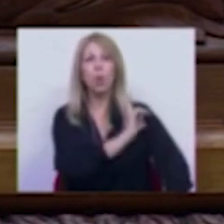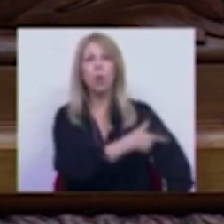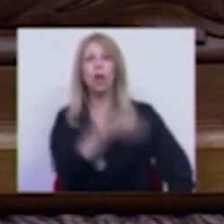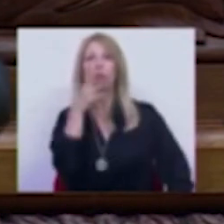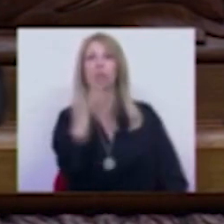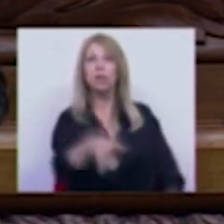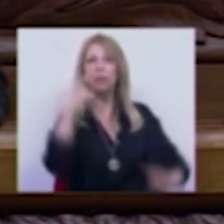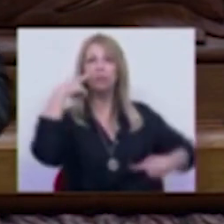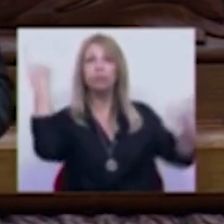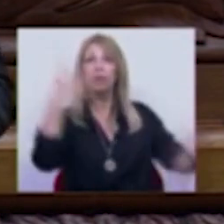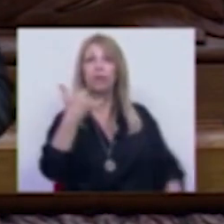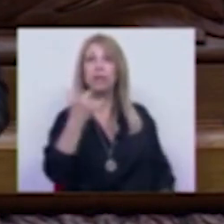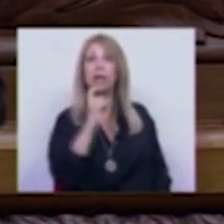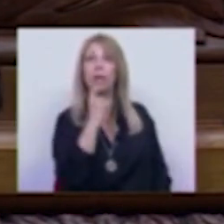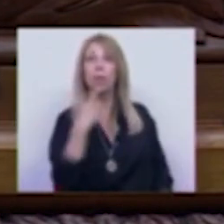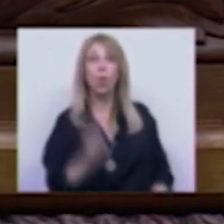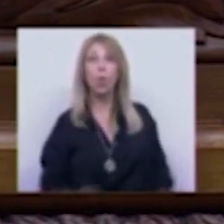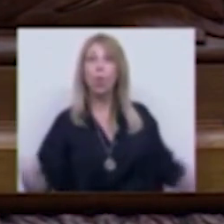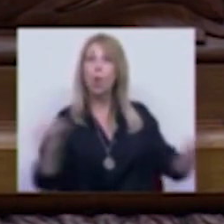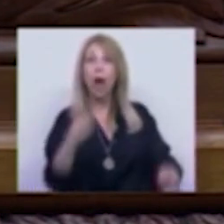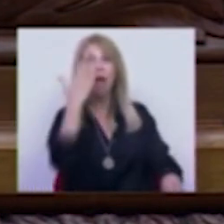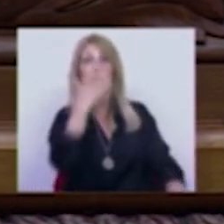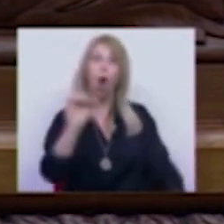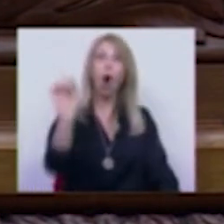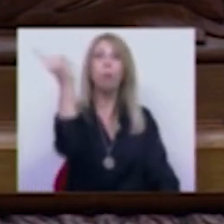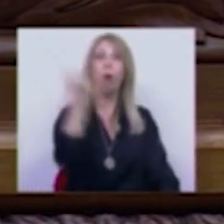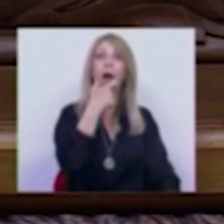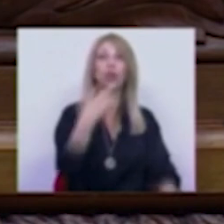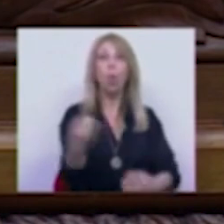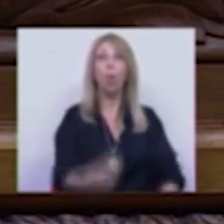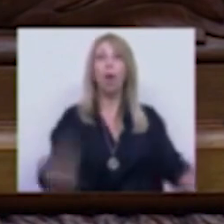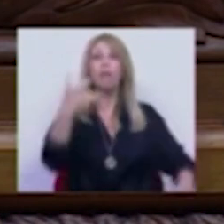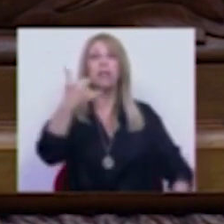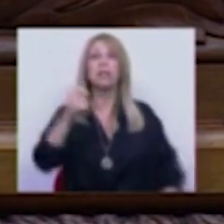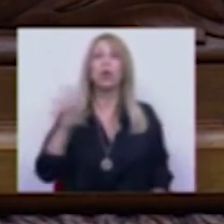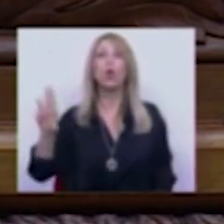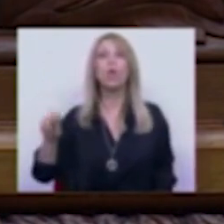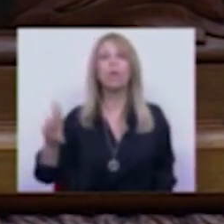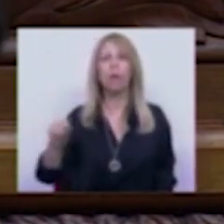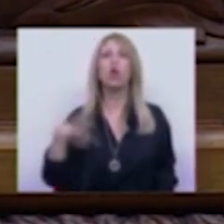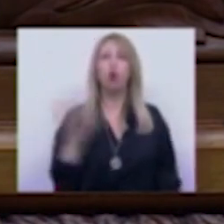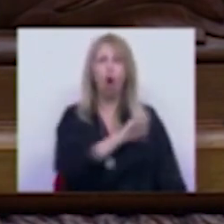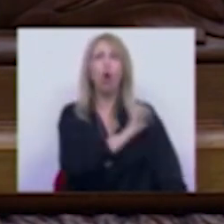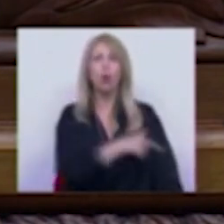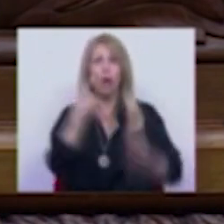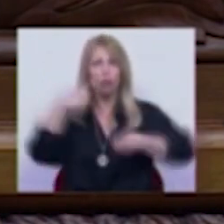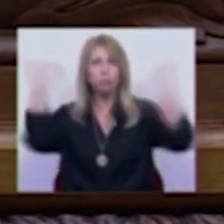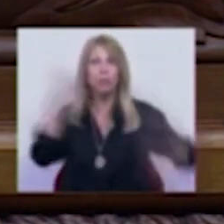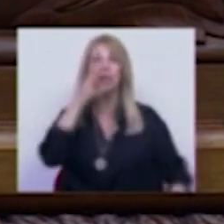que não teria havido 25 de Abril se não tivesse existido 25 de Novembro. E devemos ter a coragem de dizer a